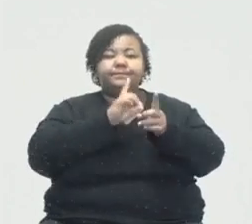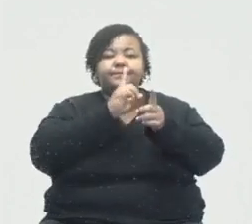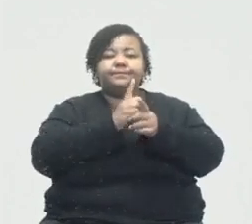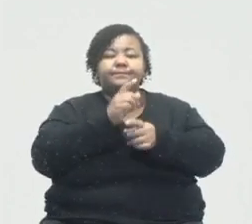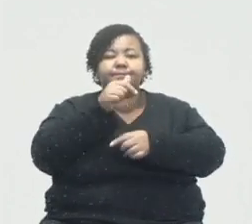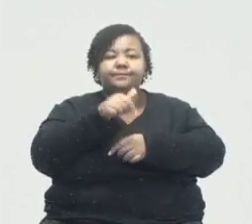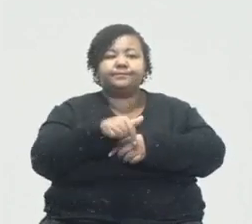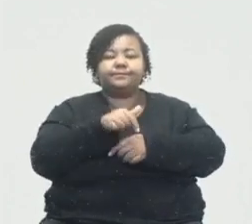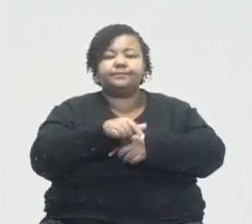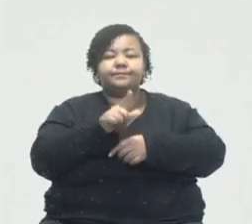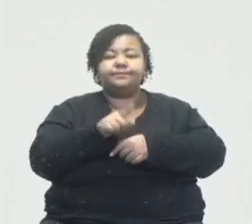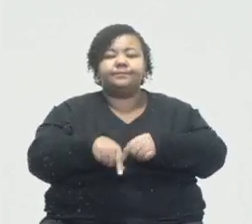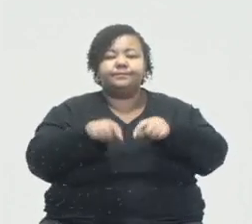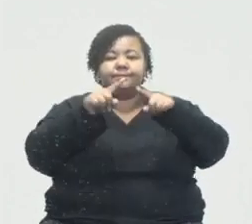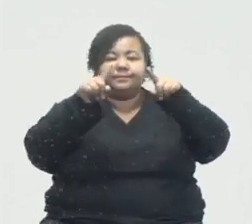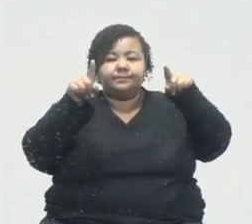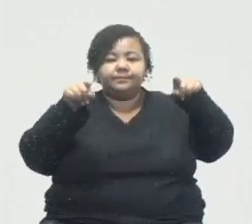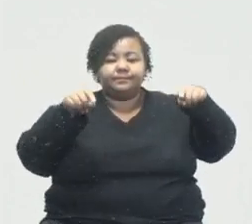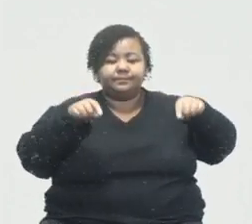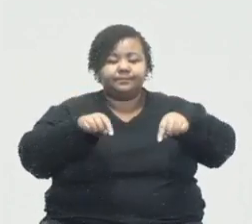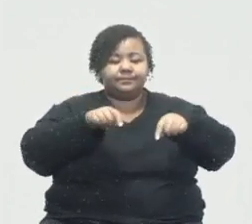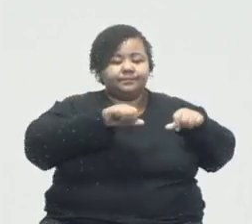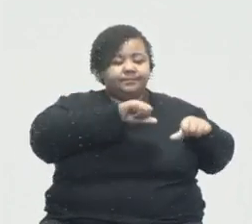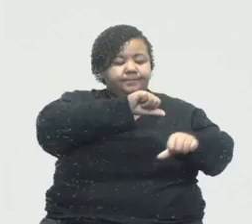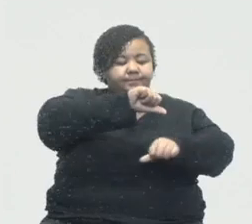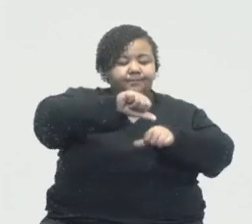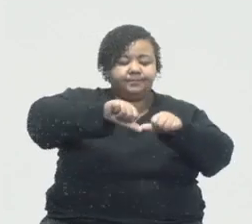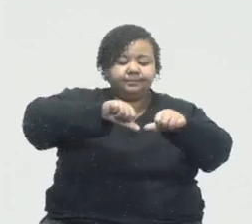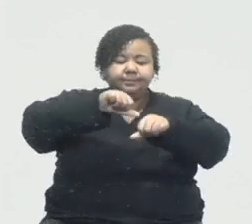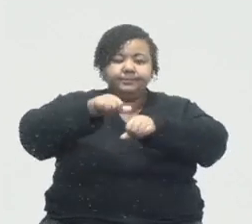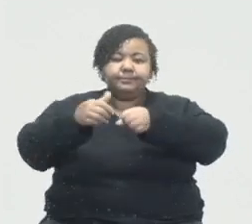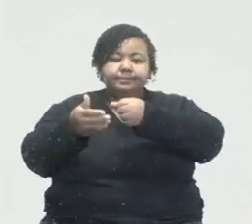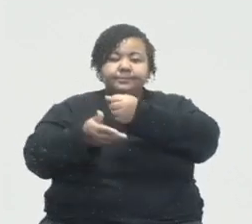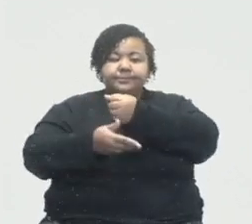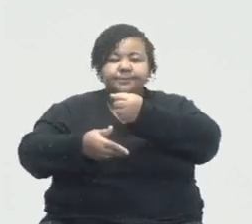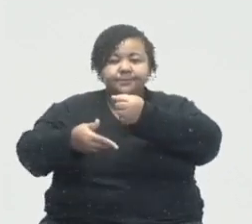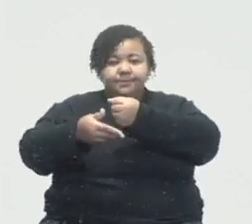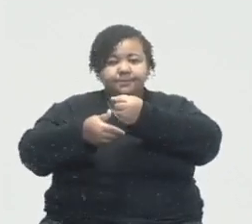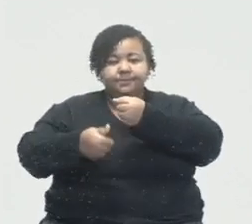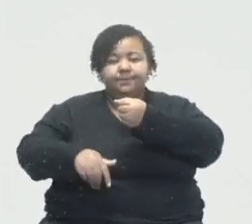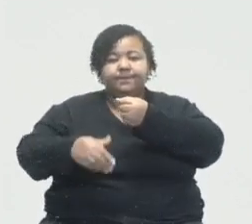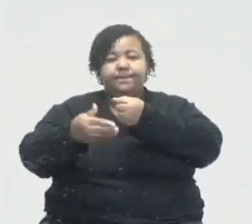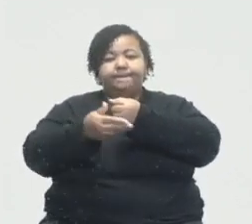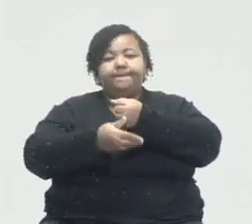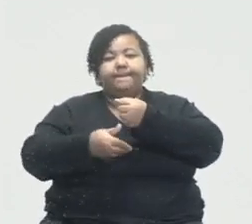aqui a nossa matriz mudança de base, da nossa base